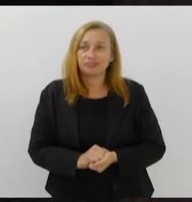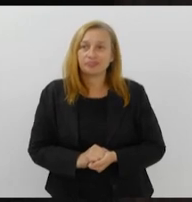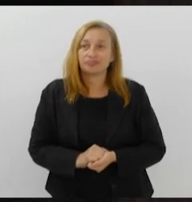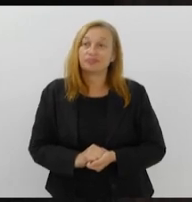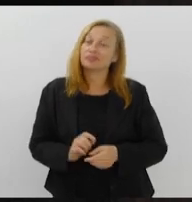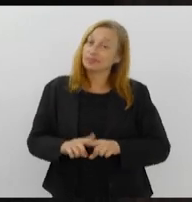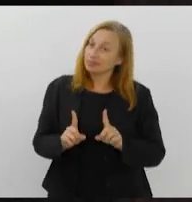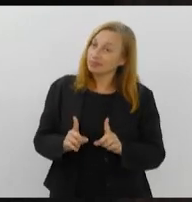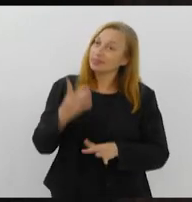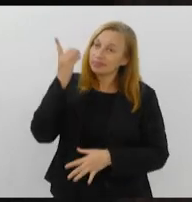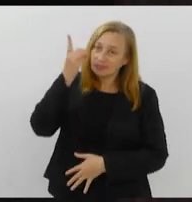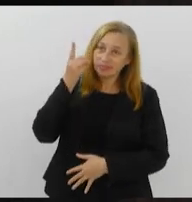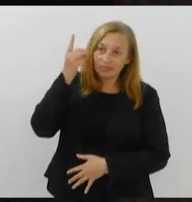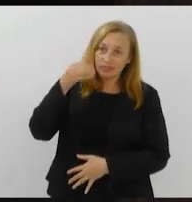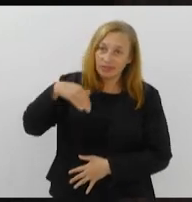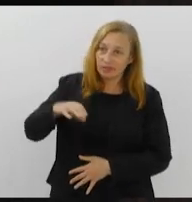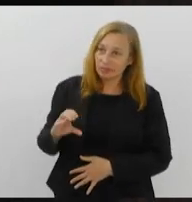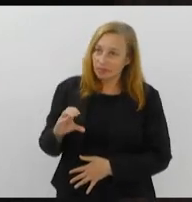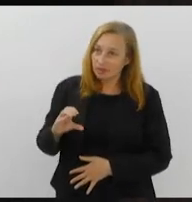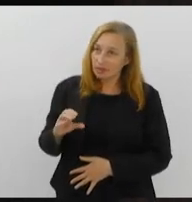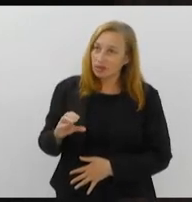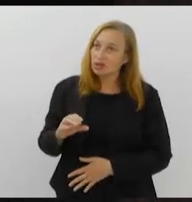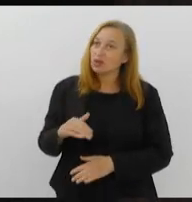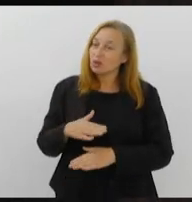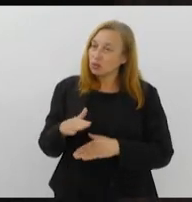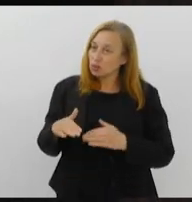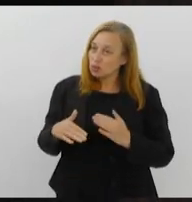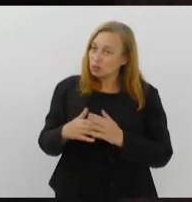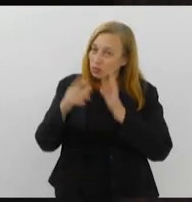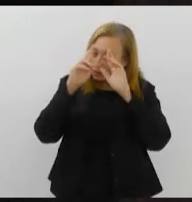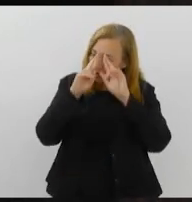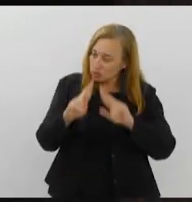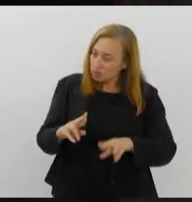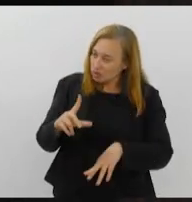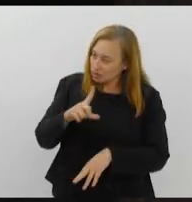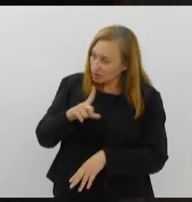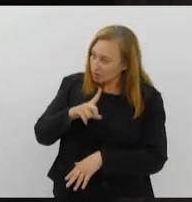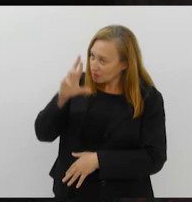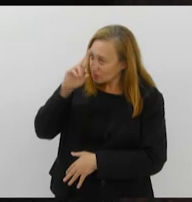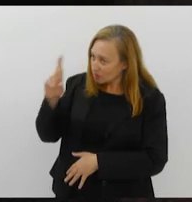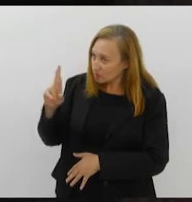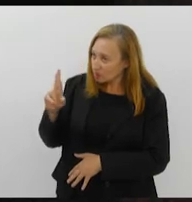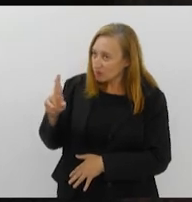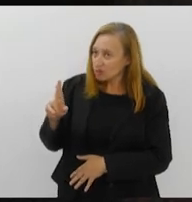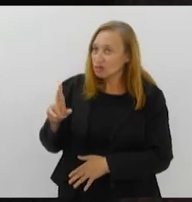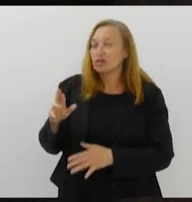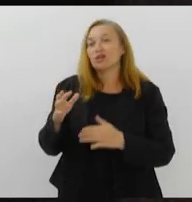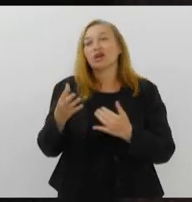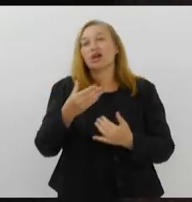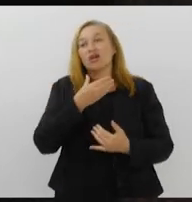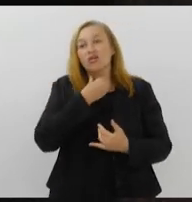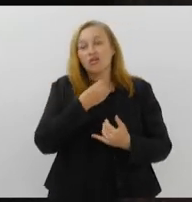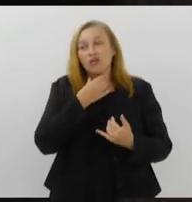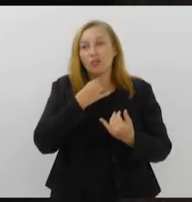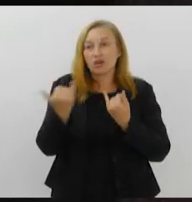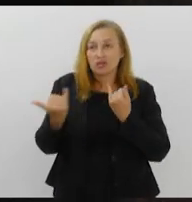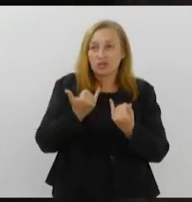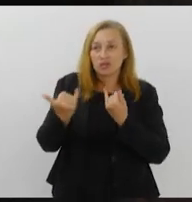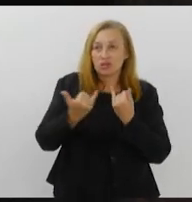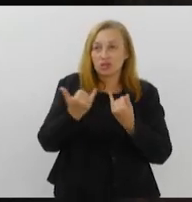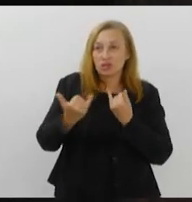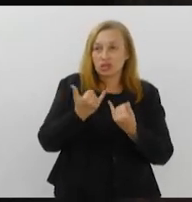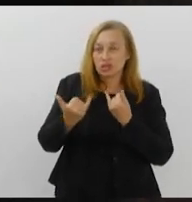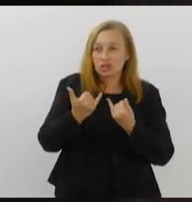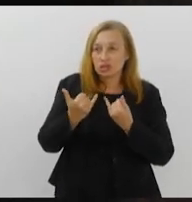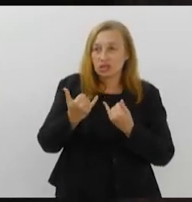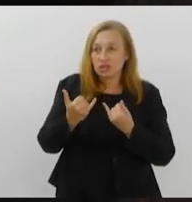Mas, deputado Carlos Mink, né, com toda a vênia que tem a Vossa Excelência, fake news, discurso de ódio, quem